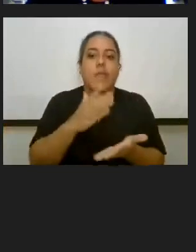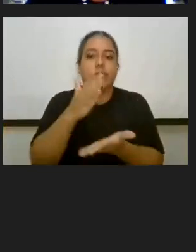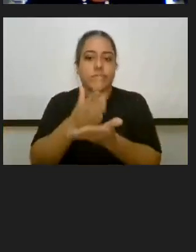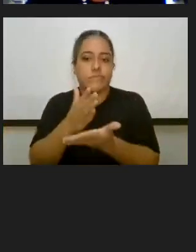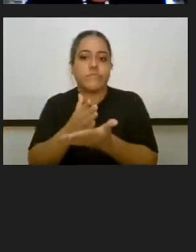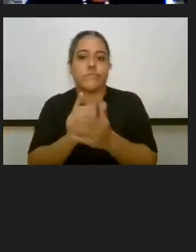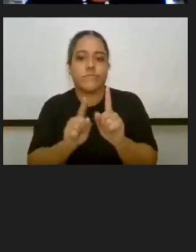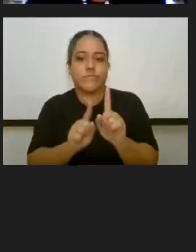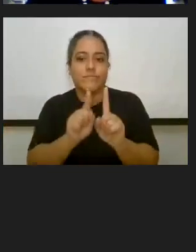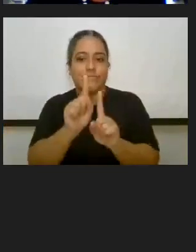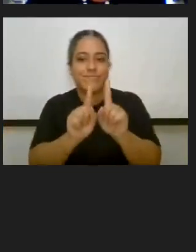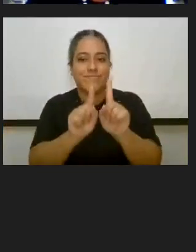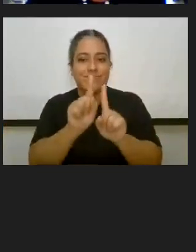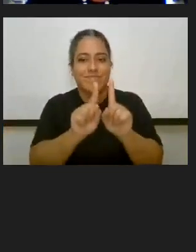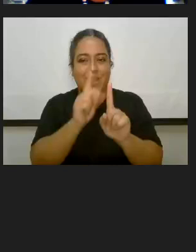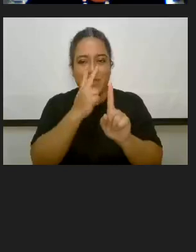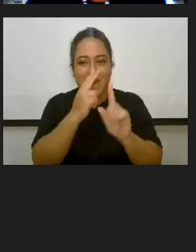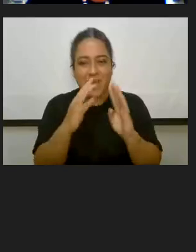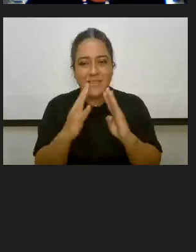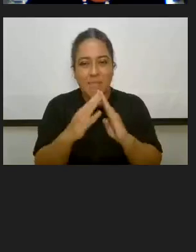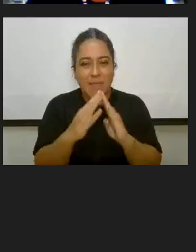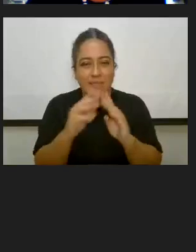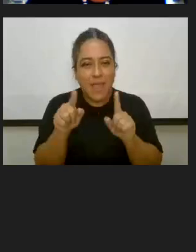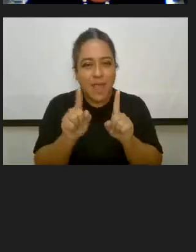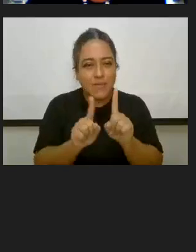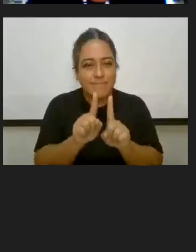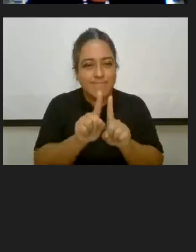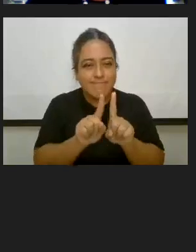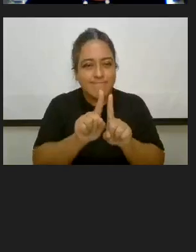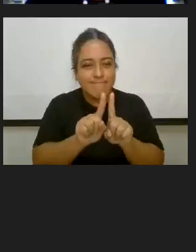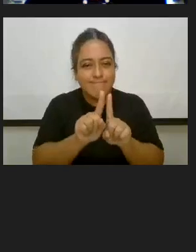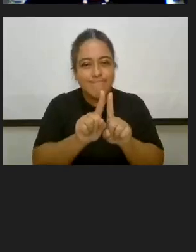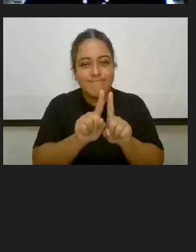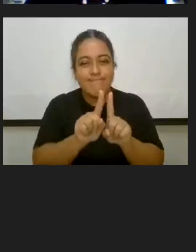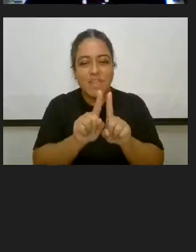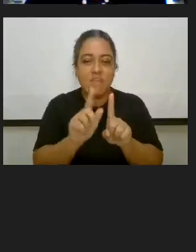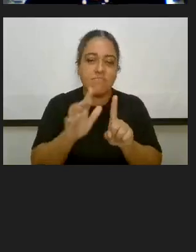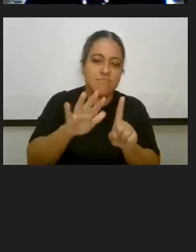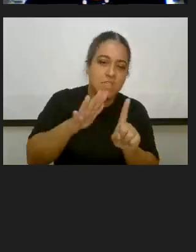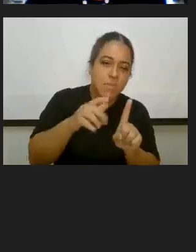que é aqui, ó, praticamente equiparados.